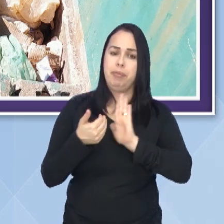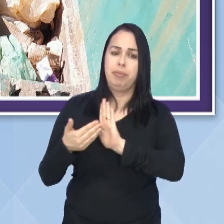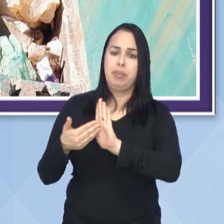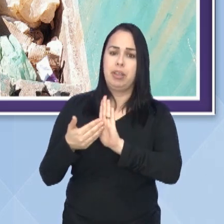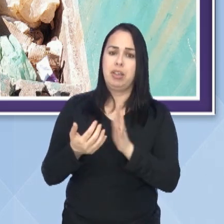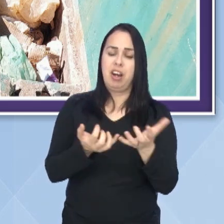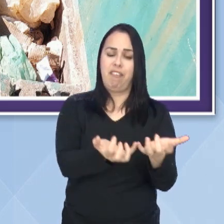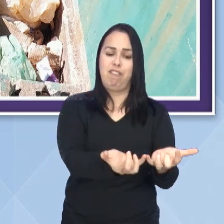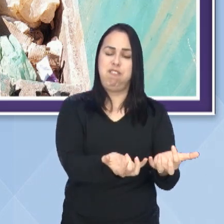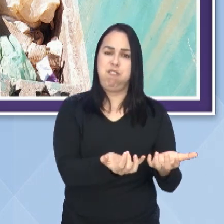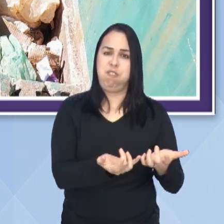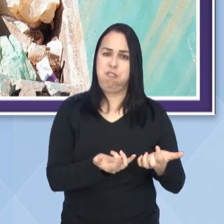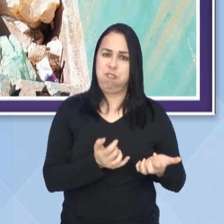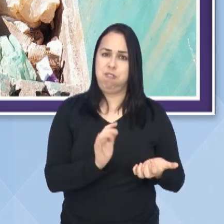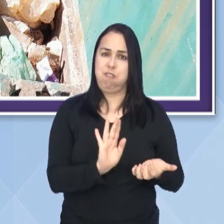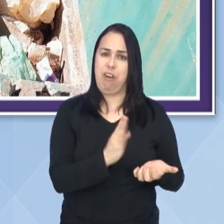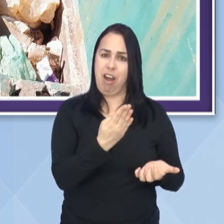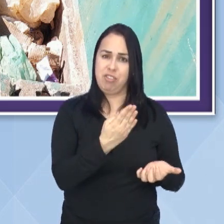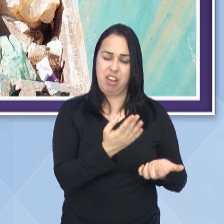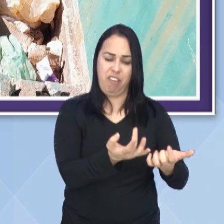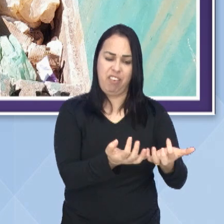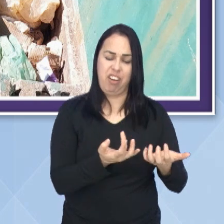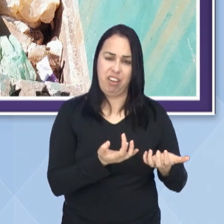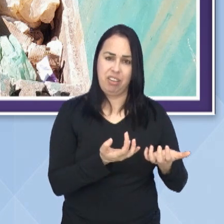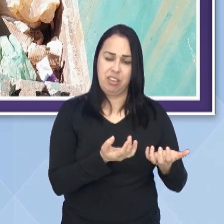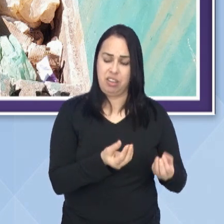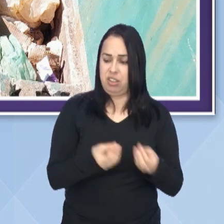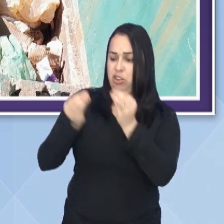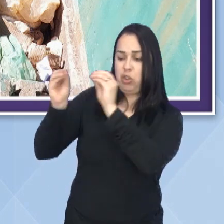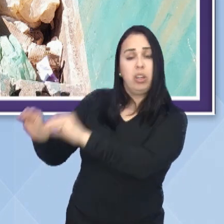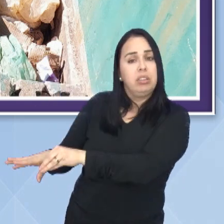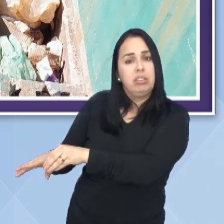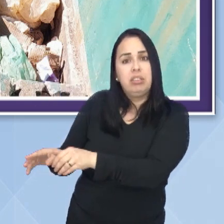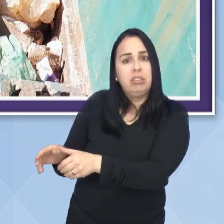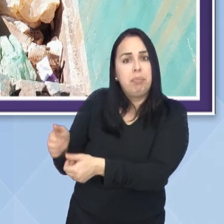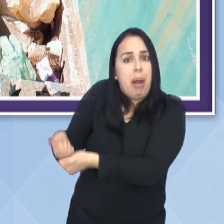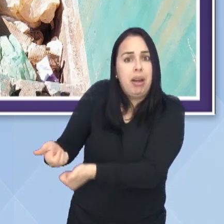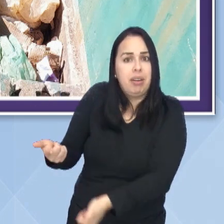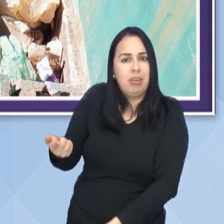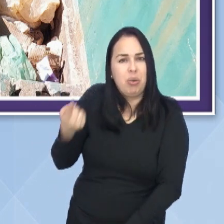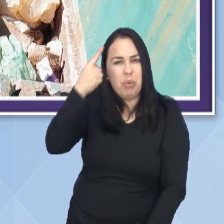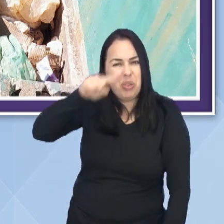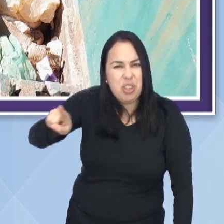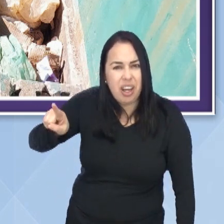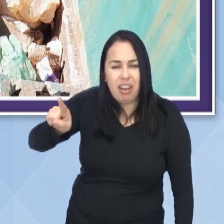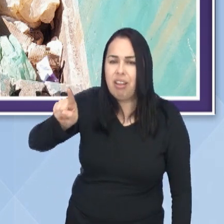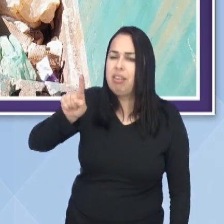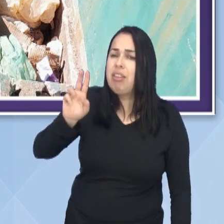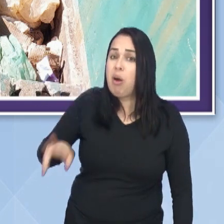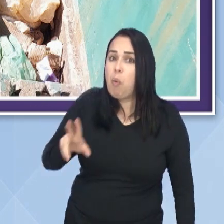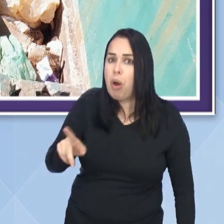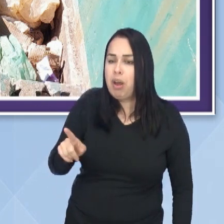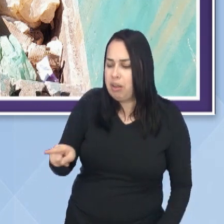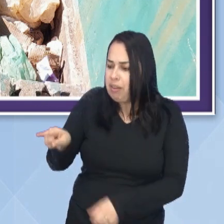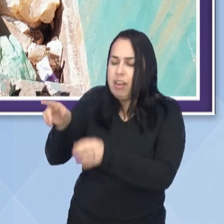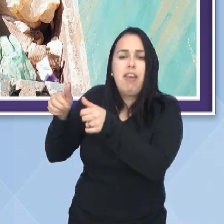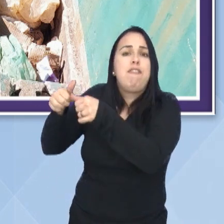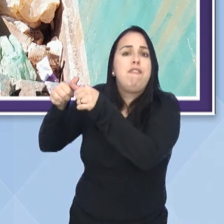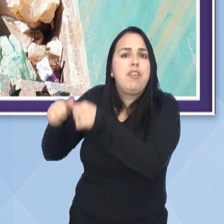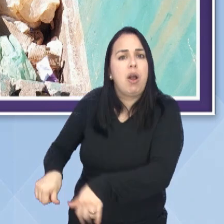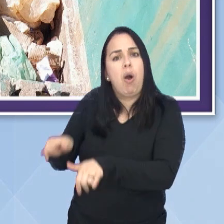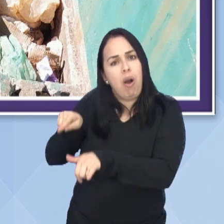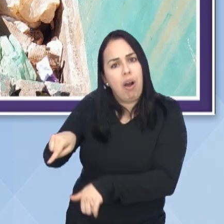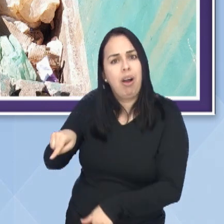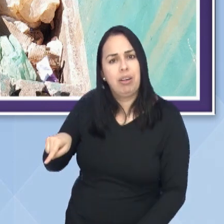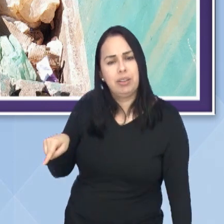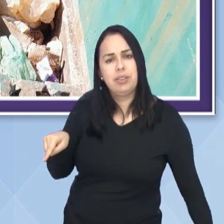a grama sintética que estava ruim e deixaram a grama sintética. Não foi um dia só para pegar no dia seguinte, não, tá? Deixaram